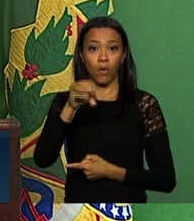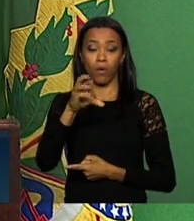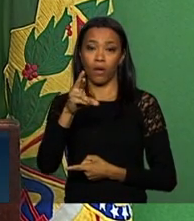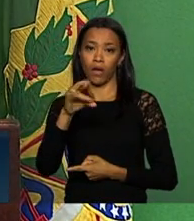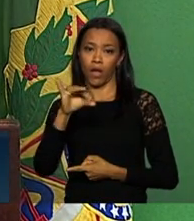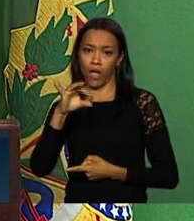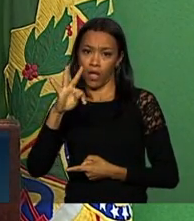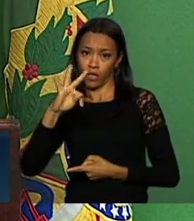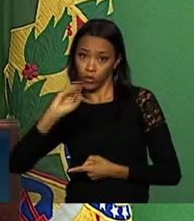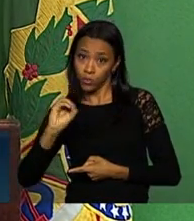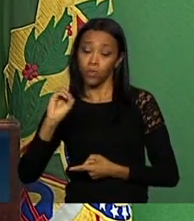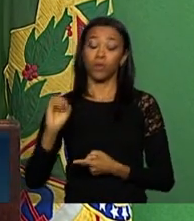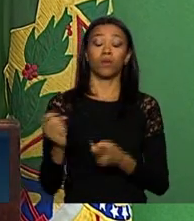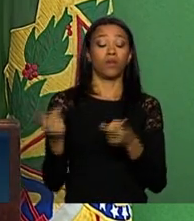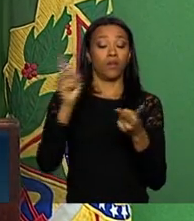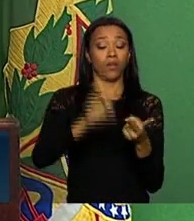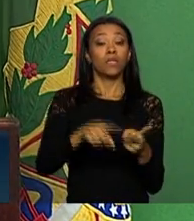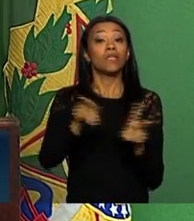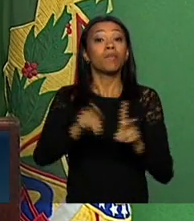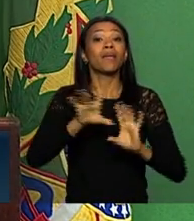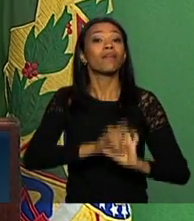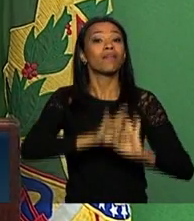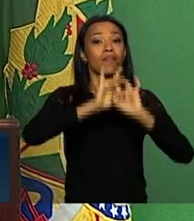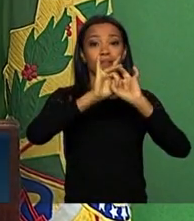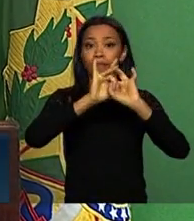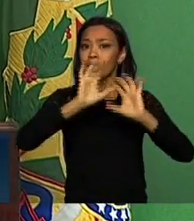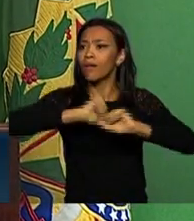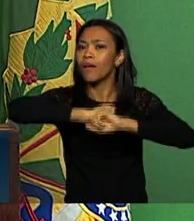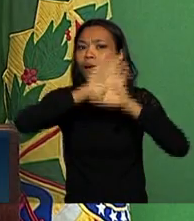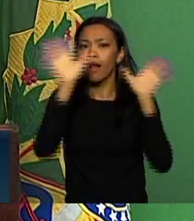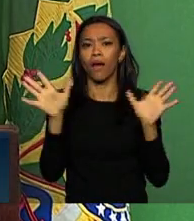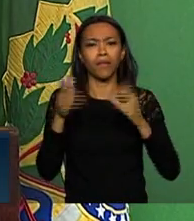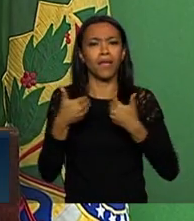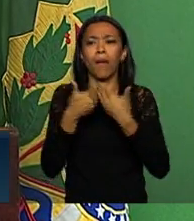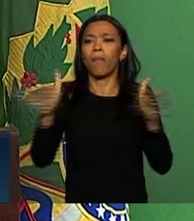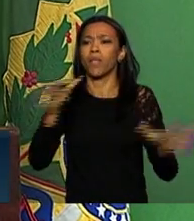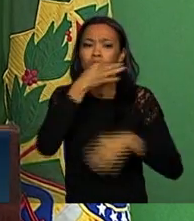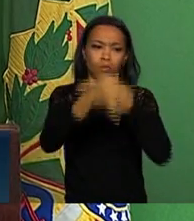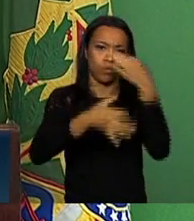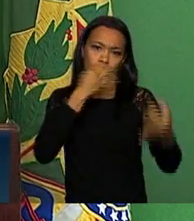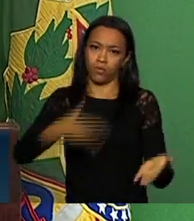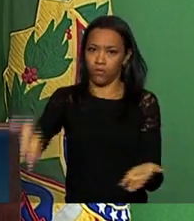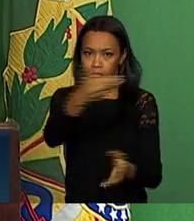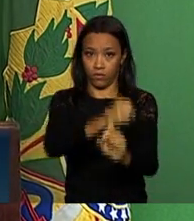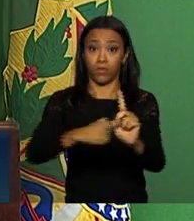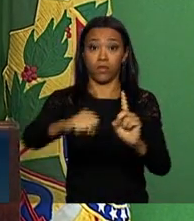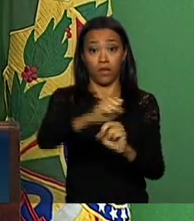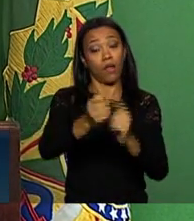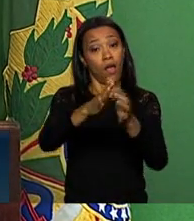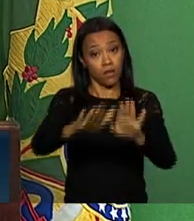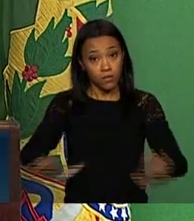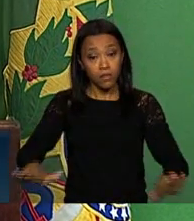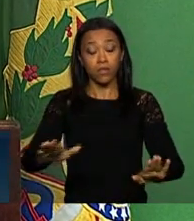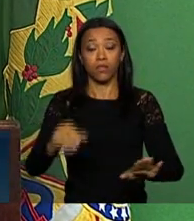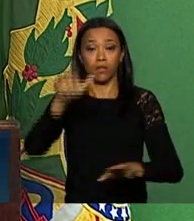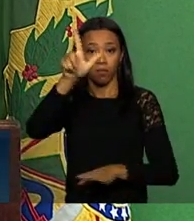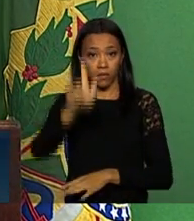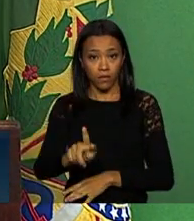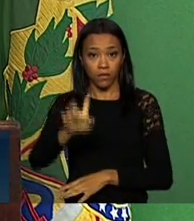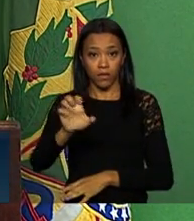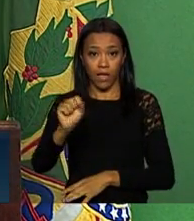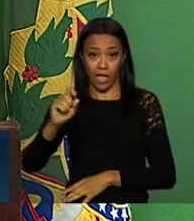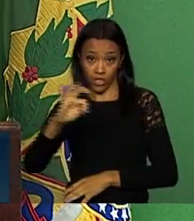estado que seja aberto à participação da sociedade assim a gestão